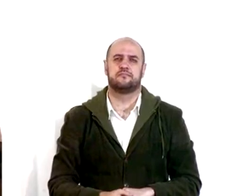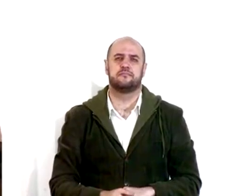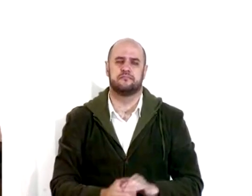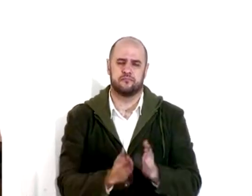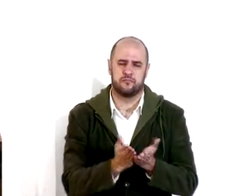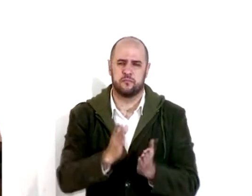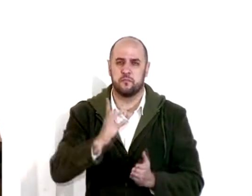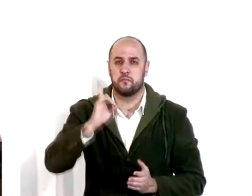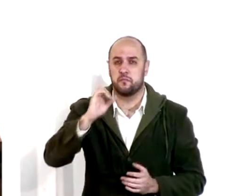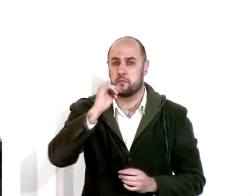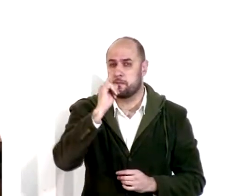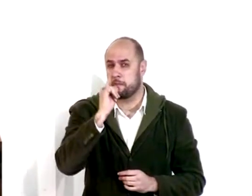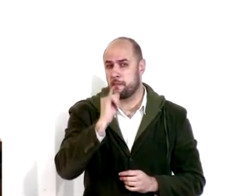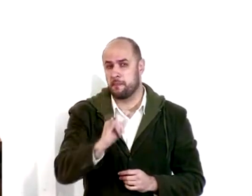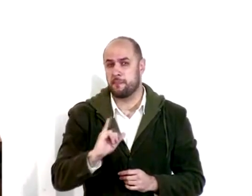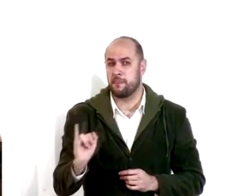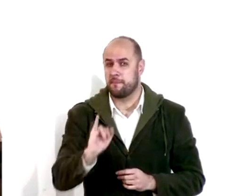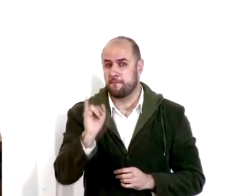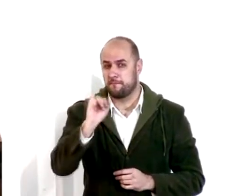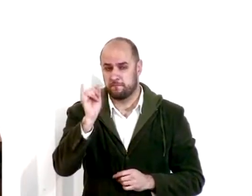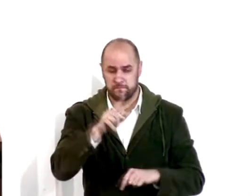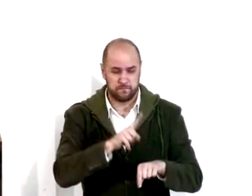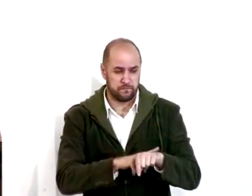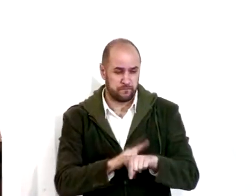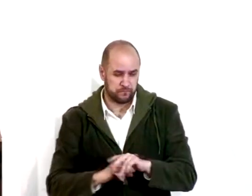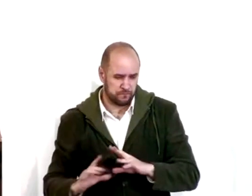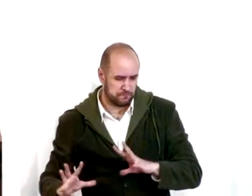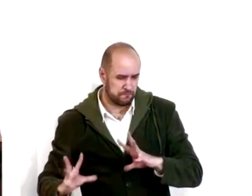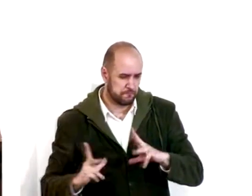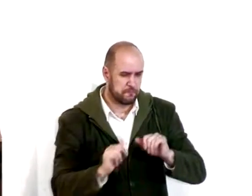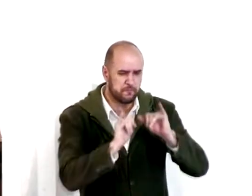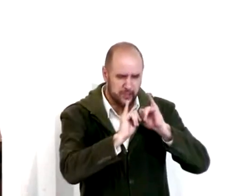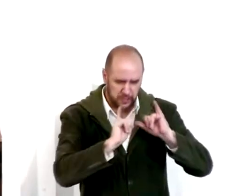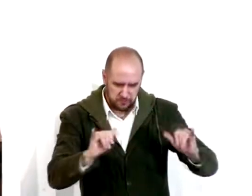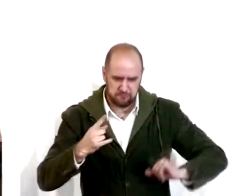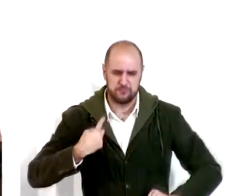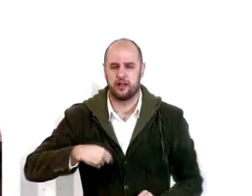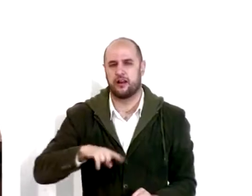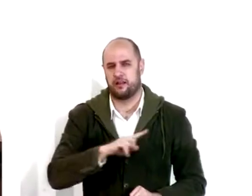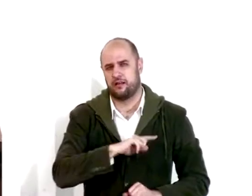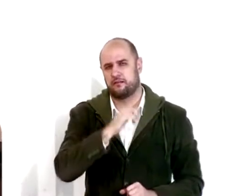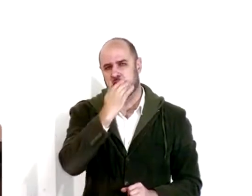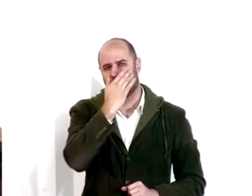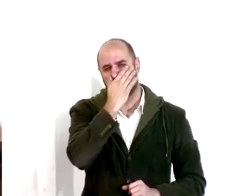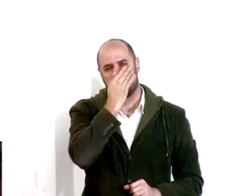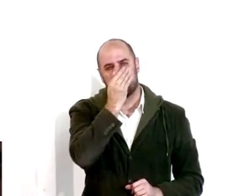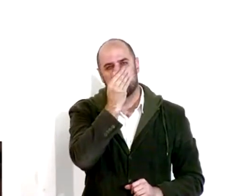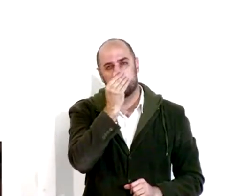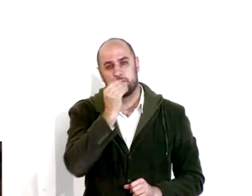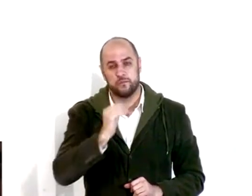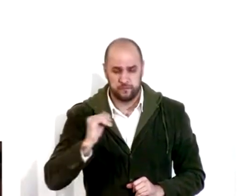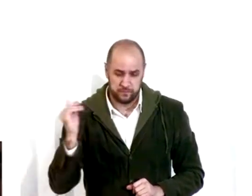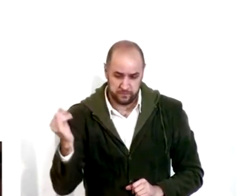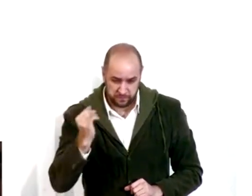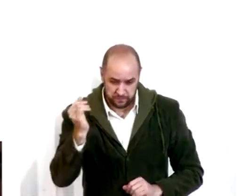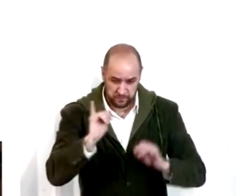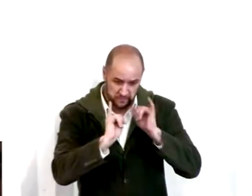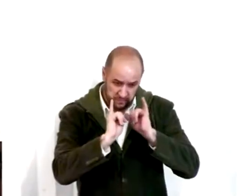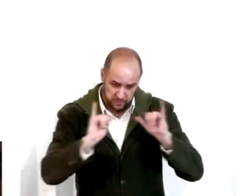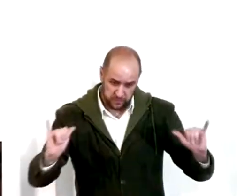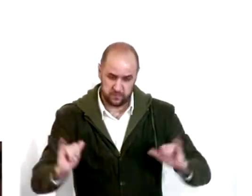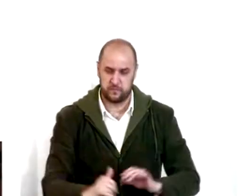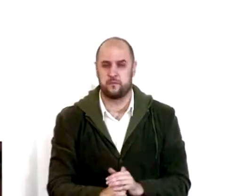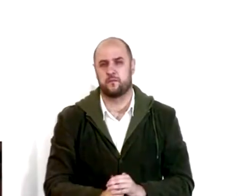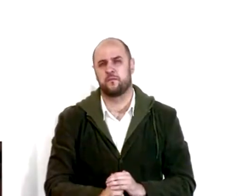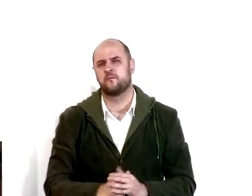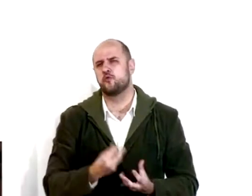Deus é relevante a todos os tempos, ela fala conosco. Quão atual e relevante é a sua mensagem, como